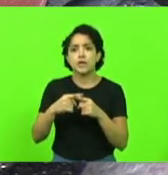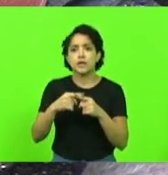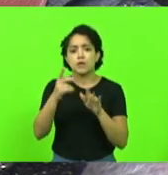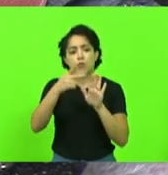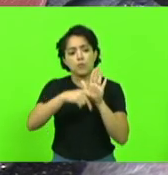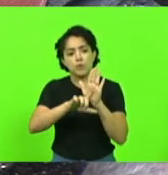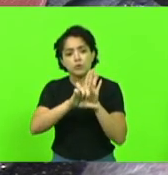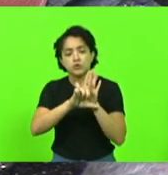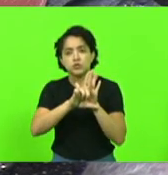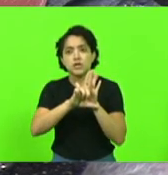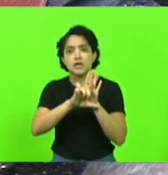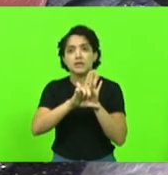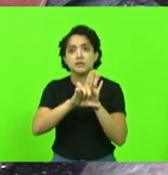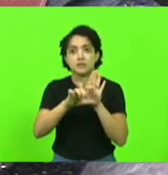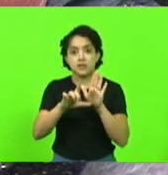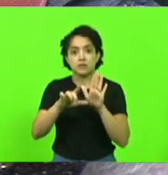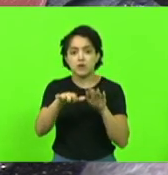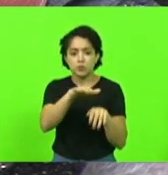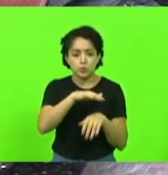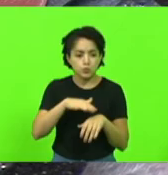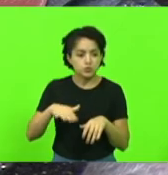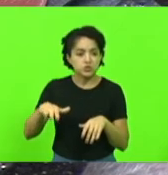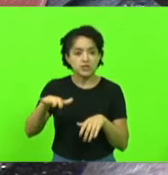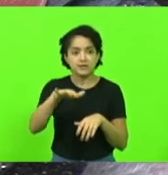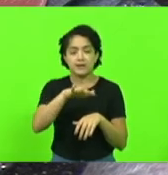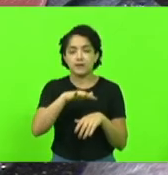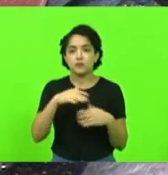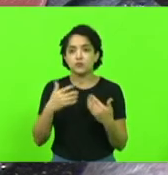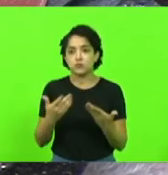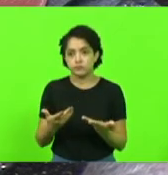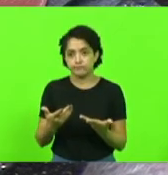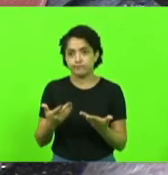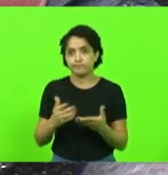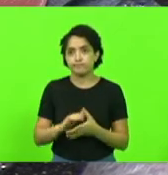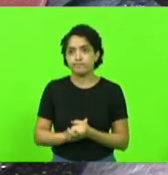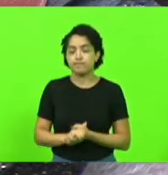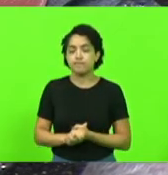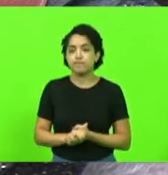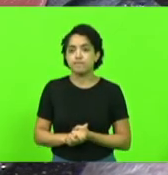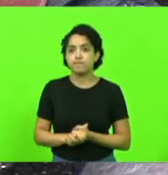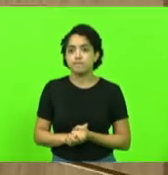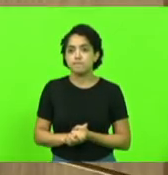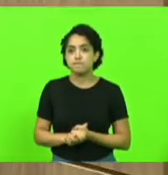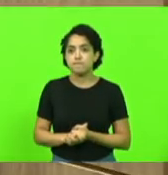projeto mais universal, mais genérico e mais amplo? Obrigado, senhor presidente.